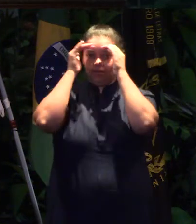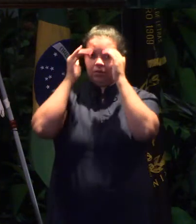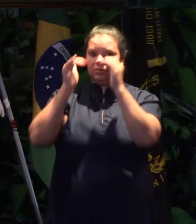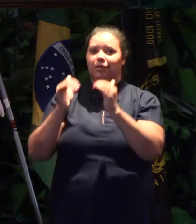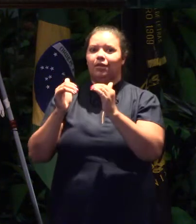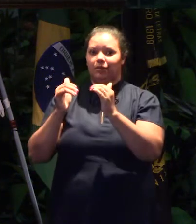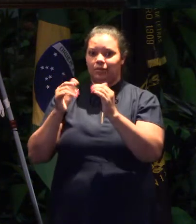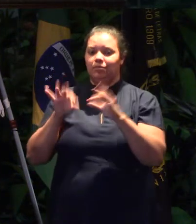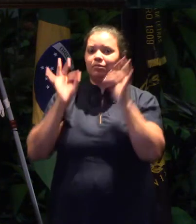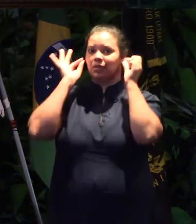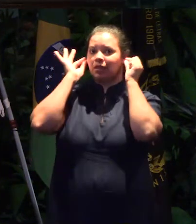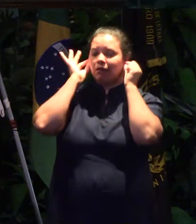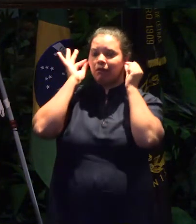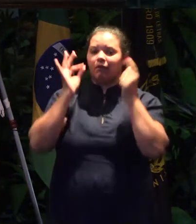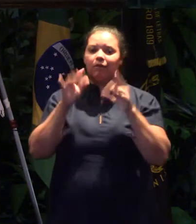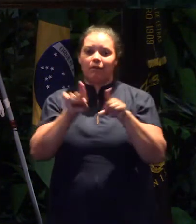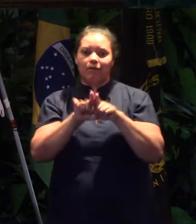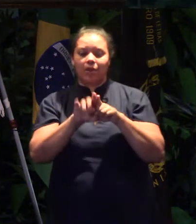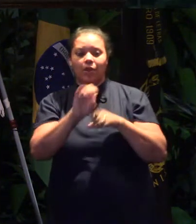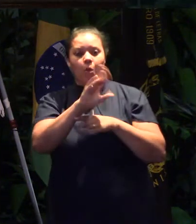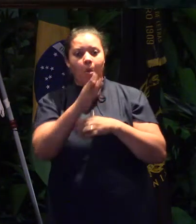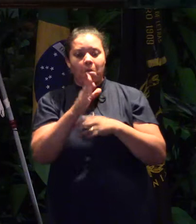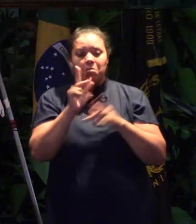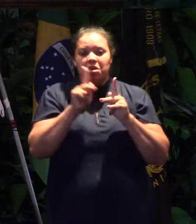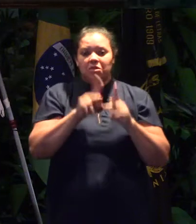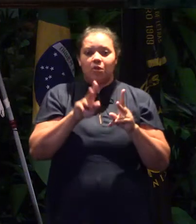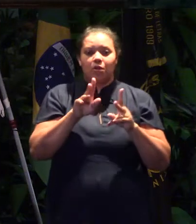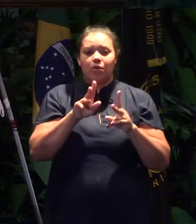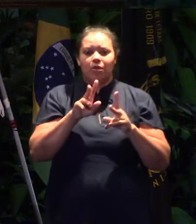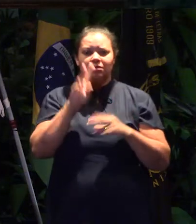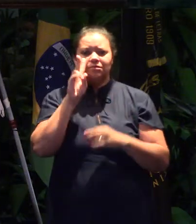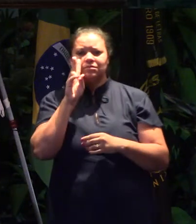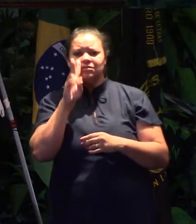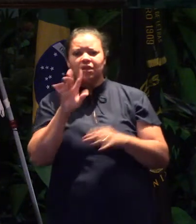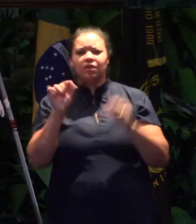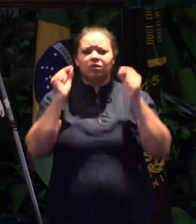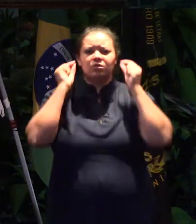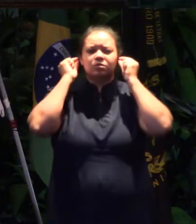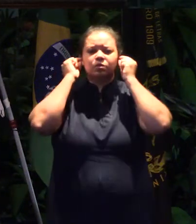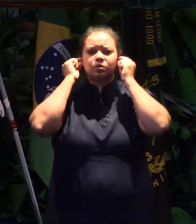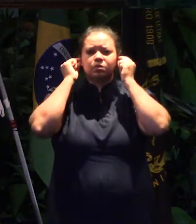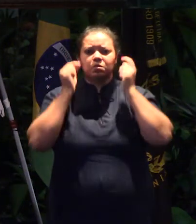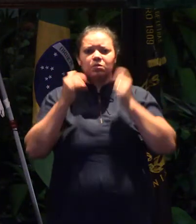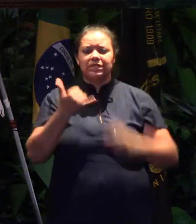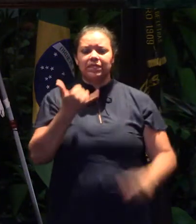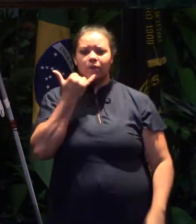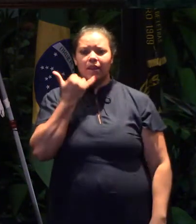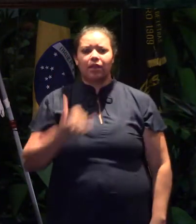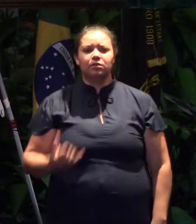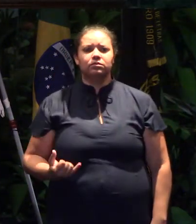o mesmo respeito não é dedicado pelo senso comum a quem é visto o tempo todo por aí com fones de ouvido nas orelhas e um celular nas